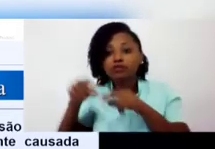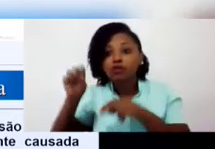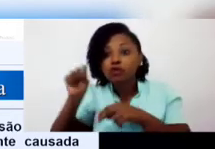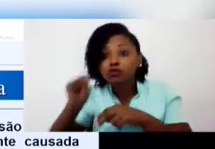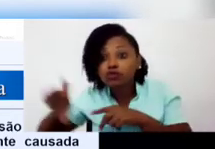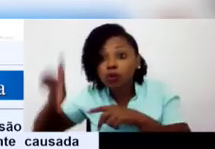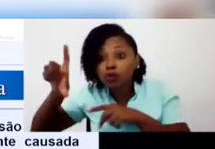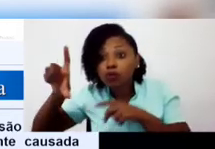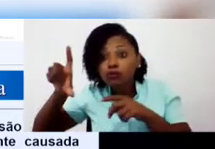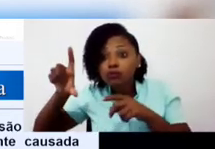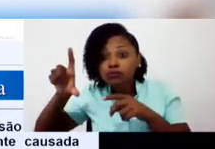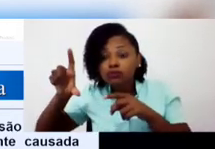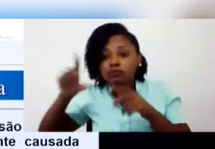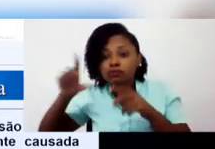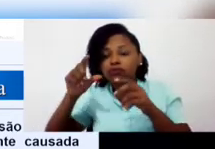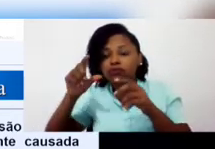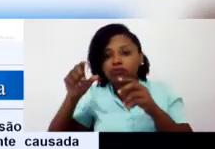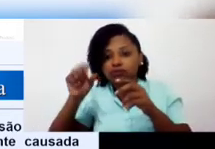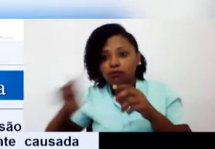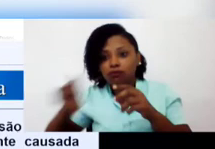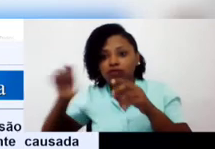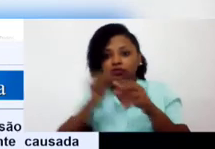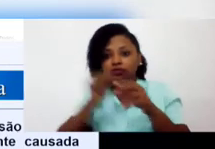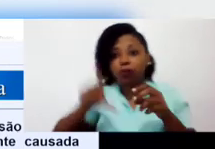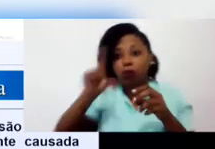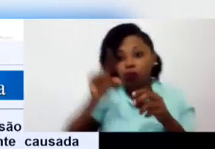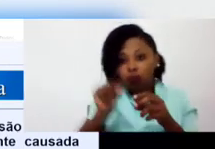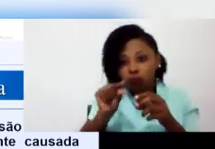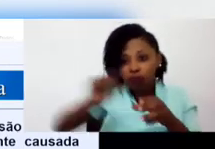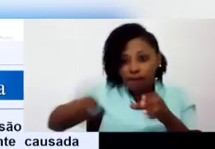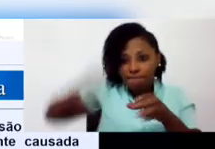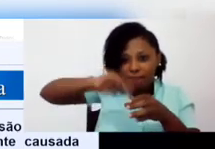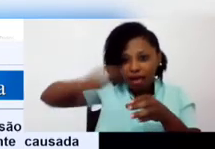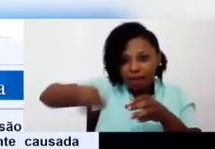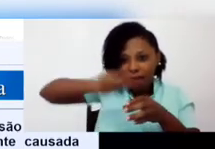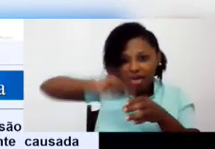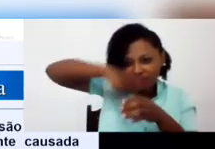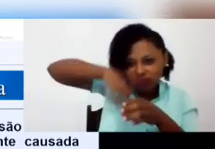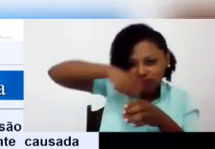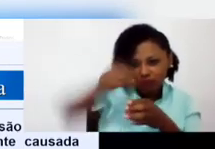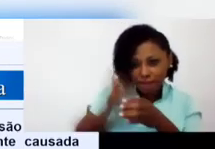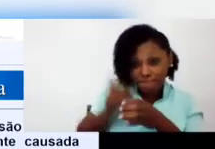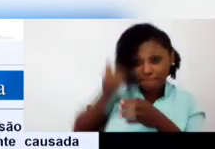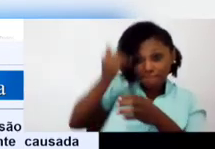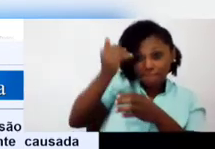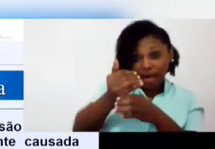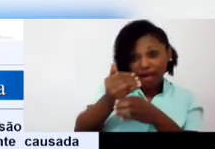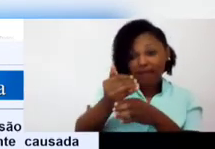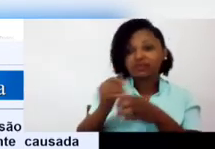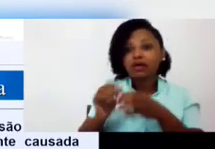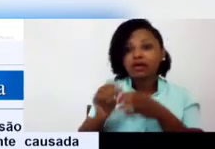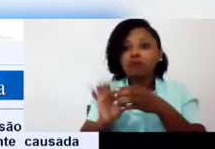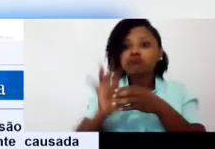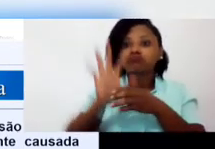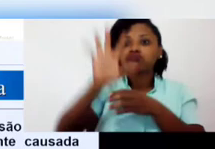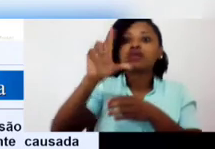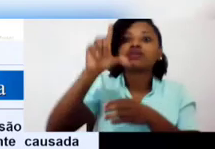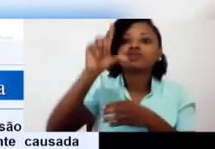alterar. Então, quanto mais soluto eu colocar, maior vai ser essa alteração. Aqui no caso da tonoscopia,